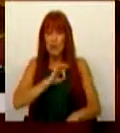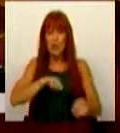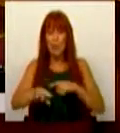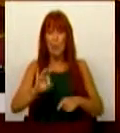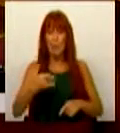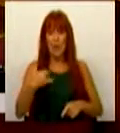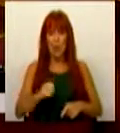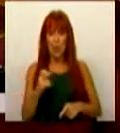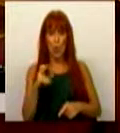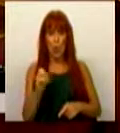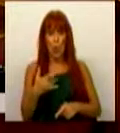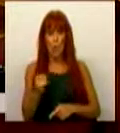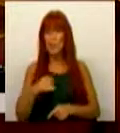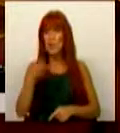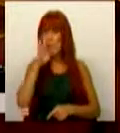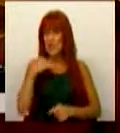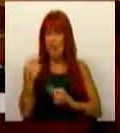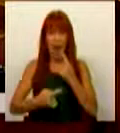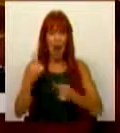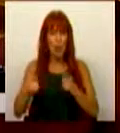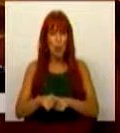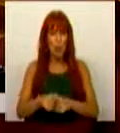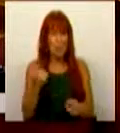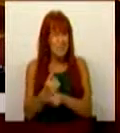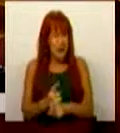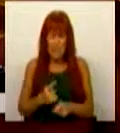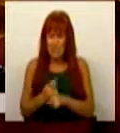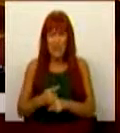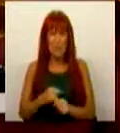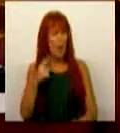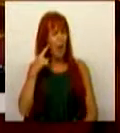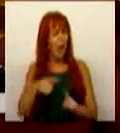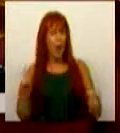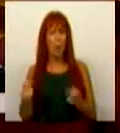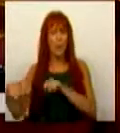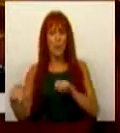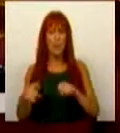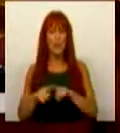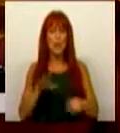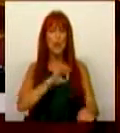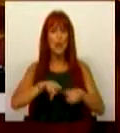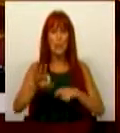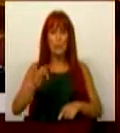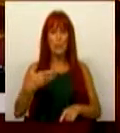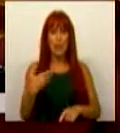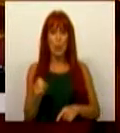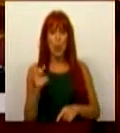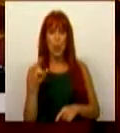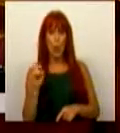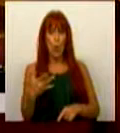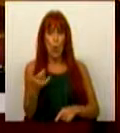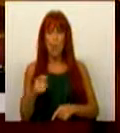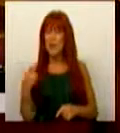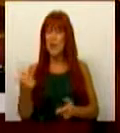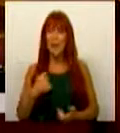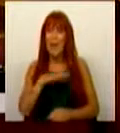Rodrigues. Na prática, ao fazer isto, em alguns casos, ficou mesmo à porta do debate. No caso do Sr. Deputado Pedro Rodrigues, não deixa